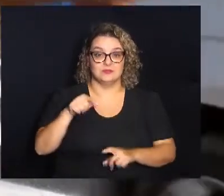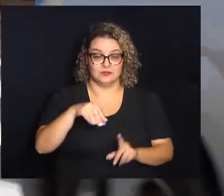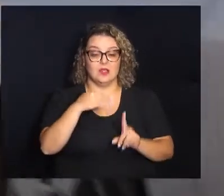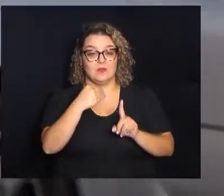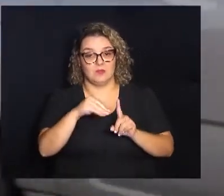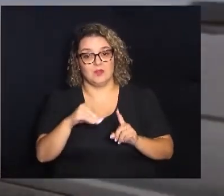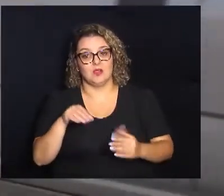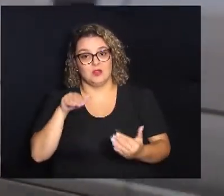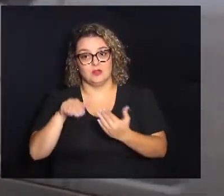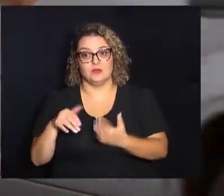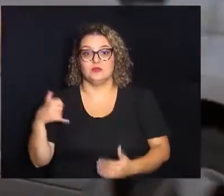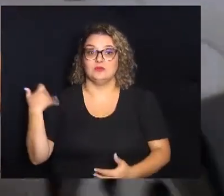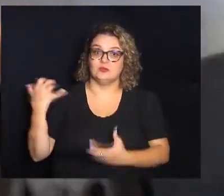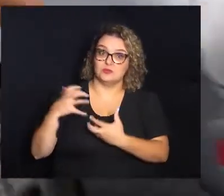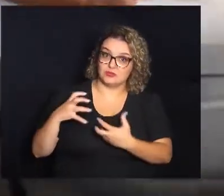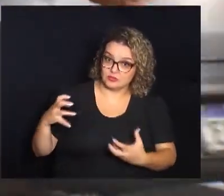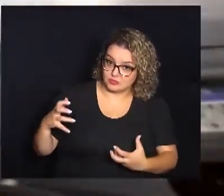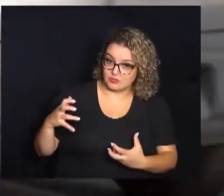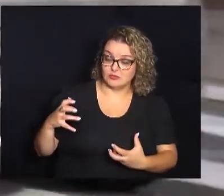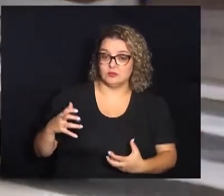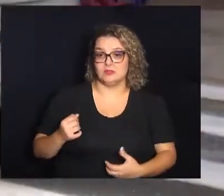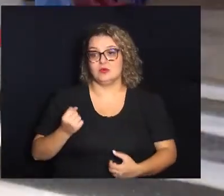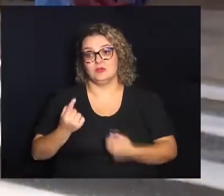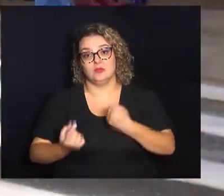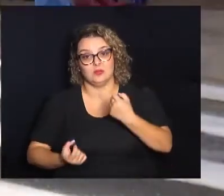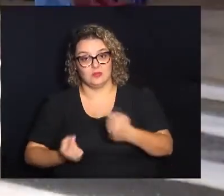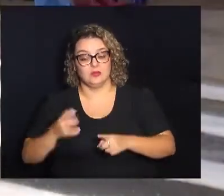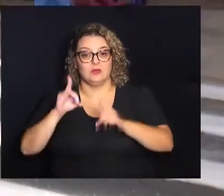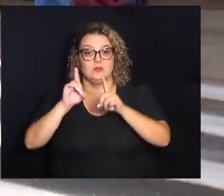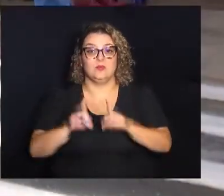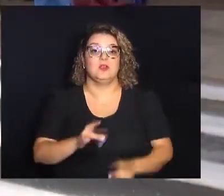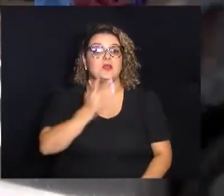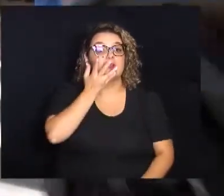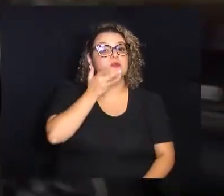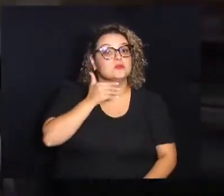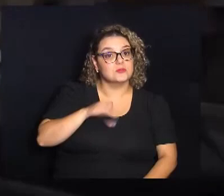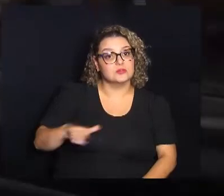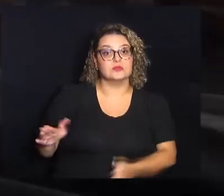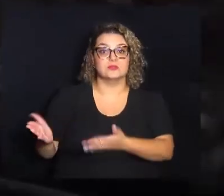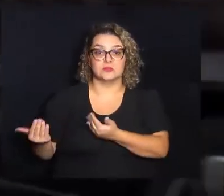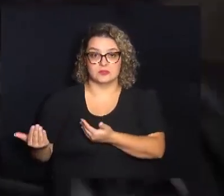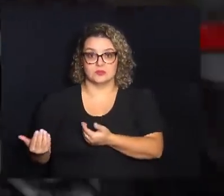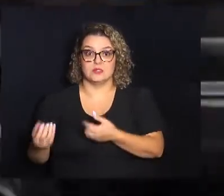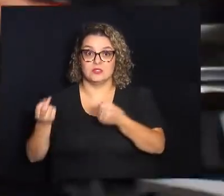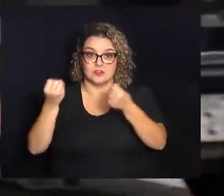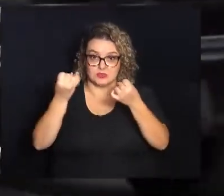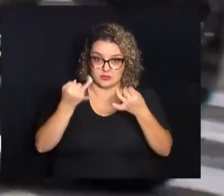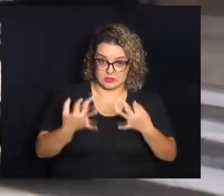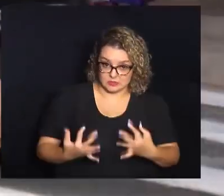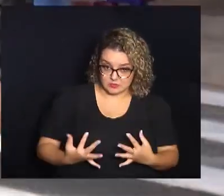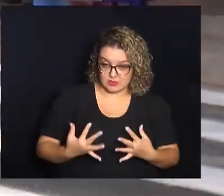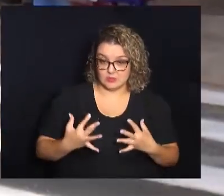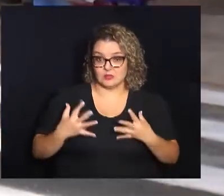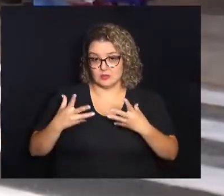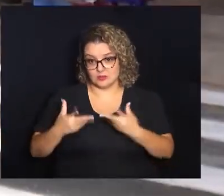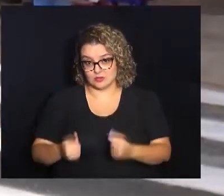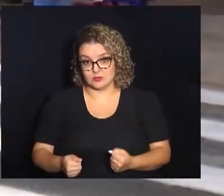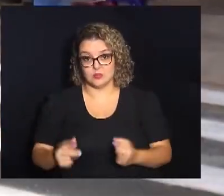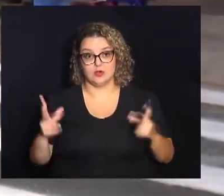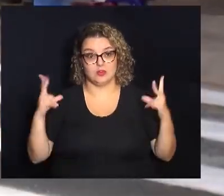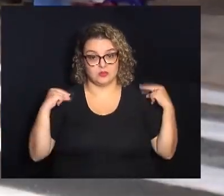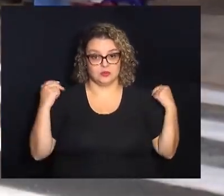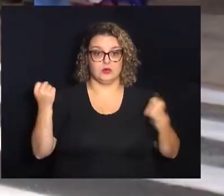no trânsito, os idosos, as pessoas com alguma deficiência, as crianças e os jovens, e orientando a todos os condutores